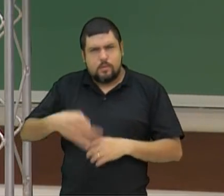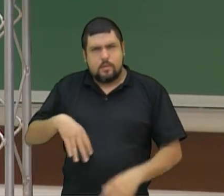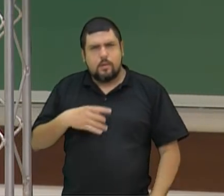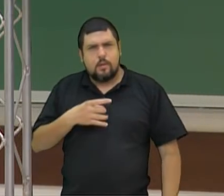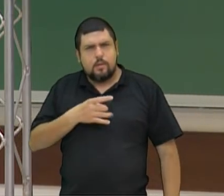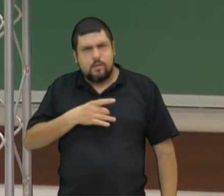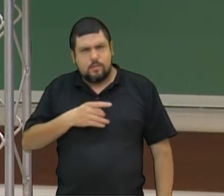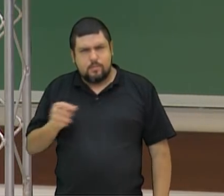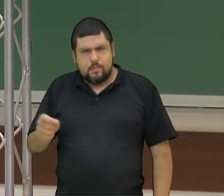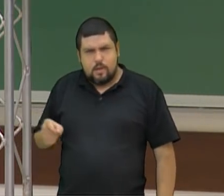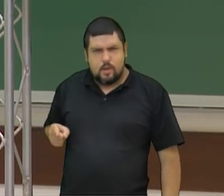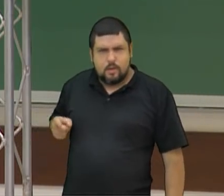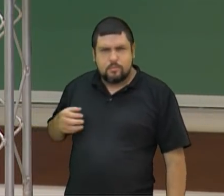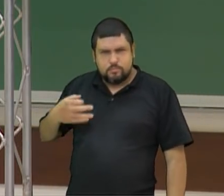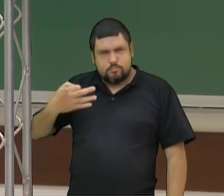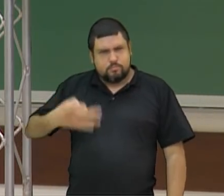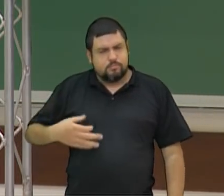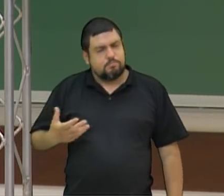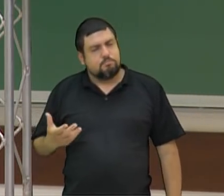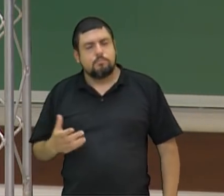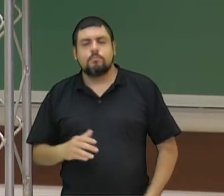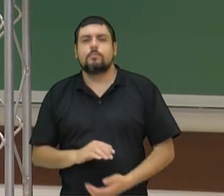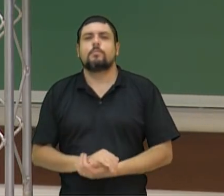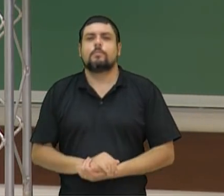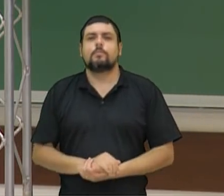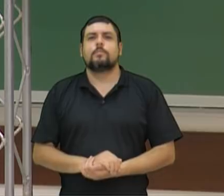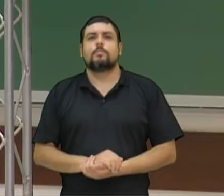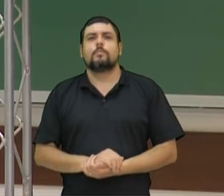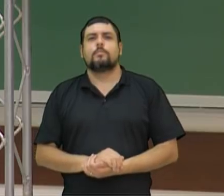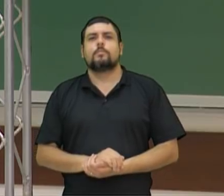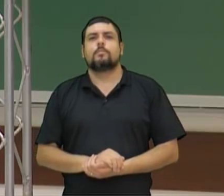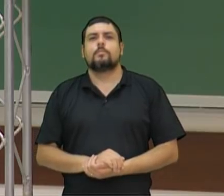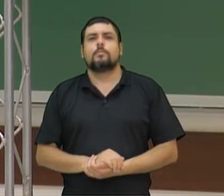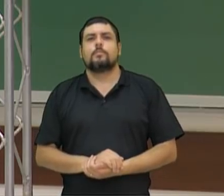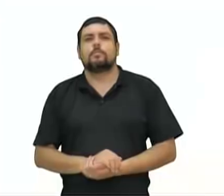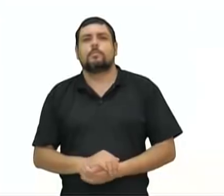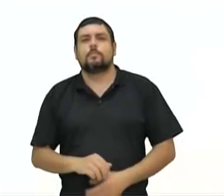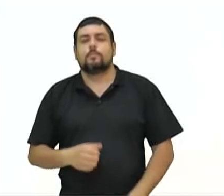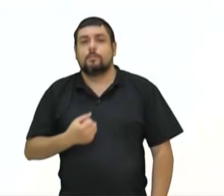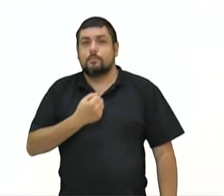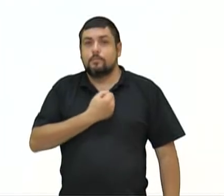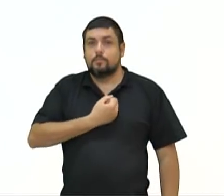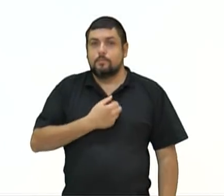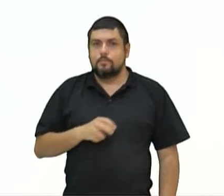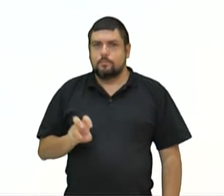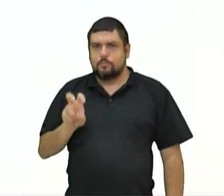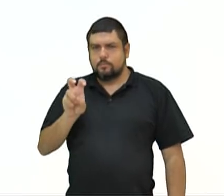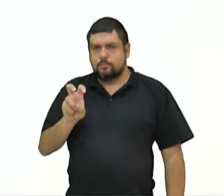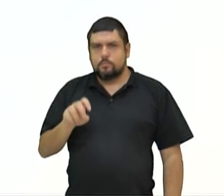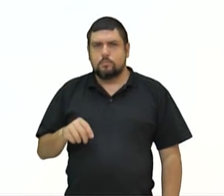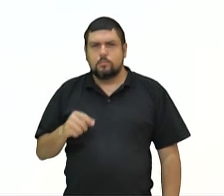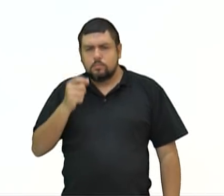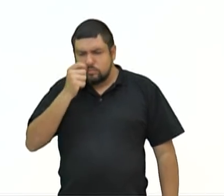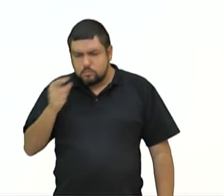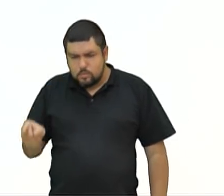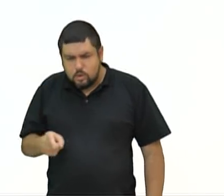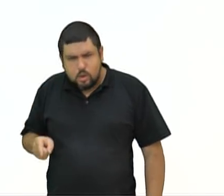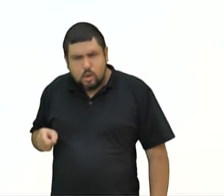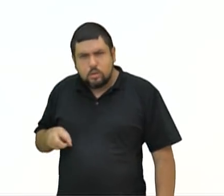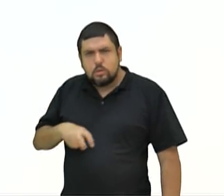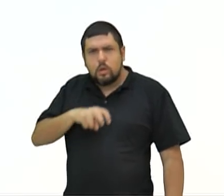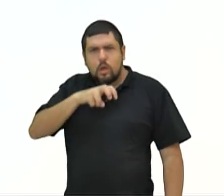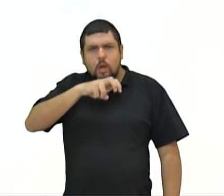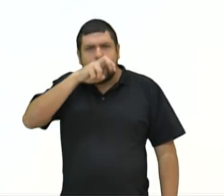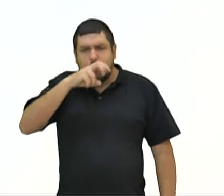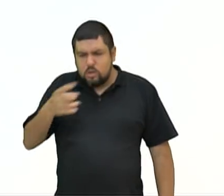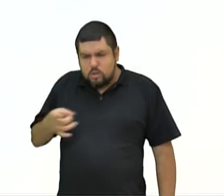ali uma reflexão, né, para a gente pensar. Na questão 5, por que a Mônica sentiu medo do rato? E